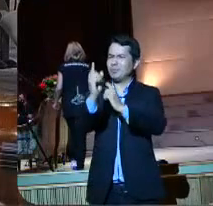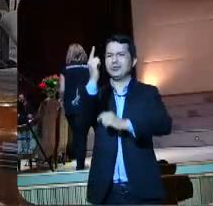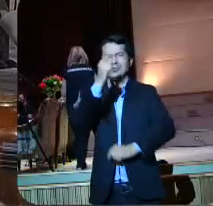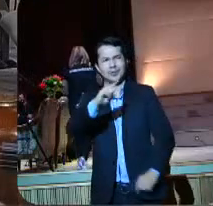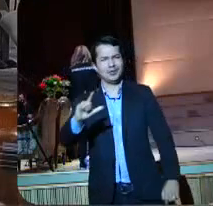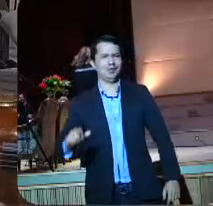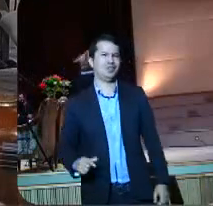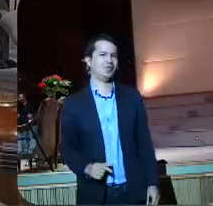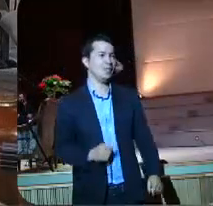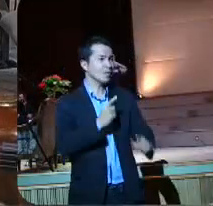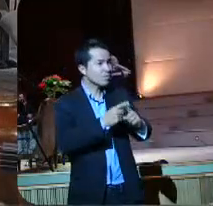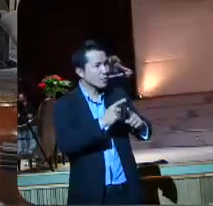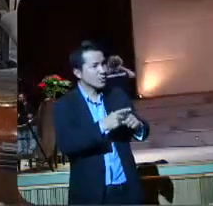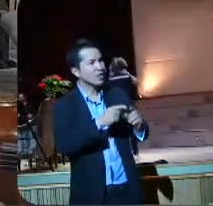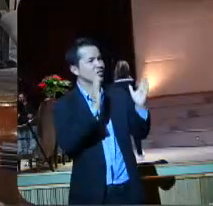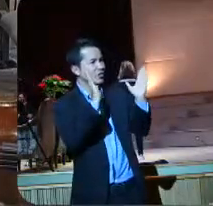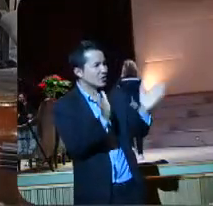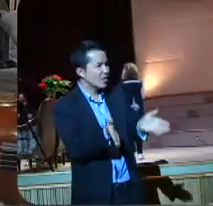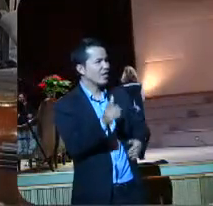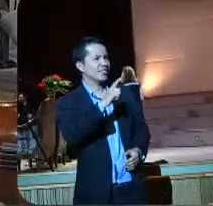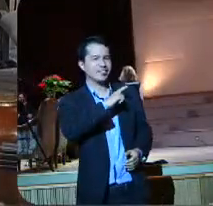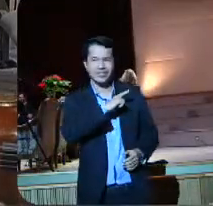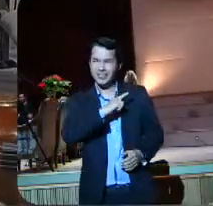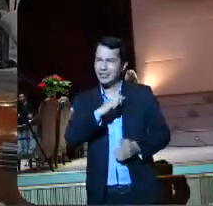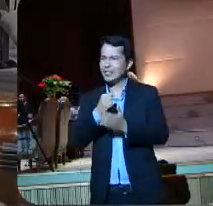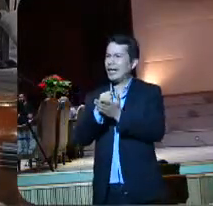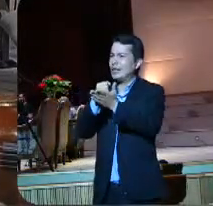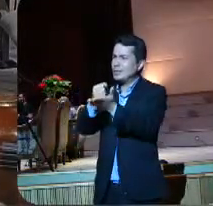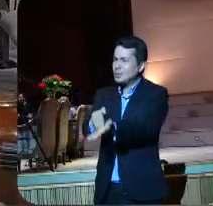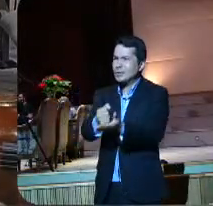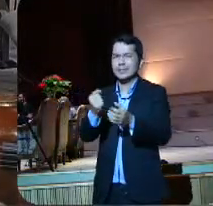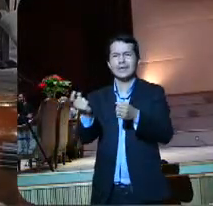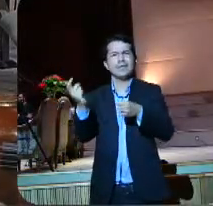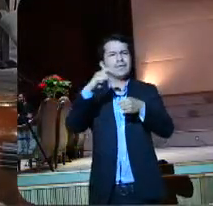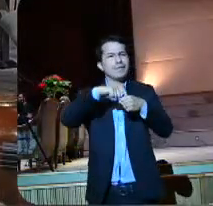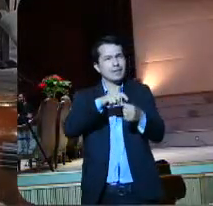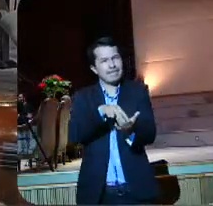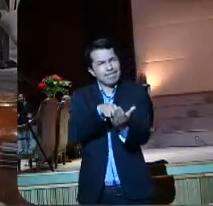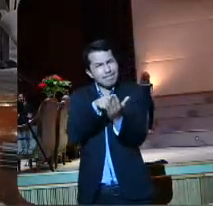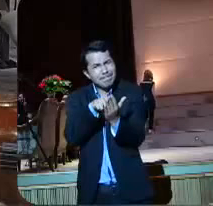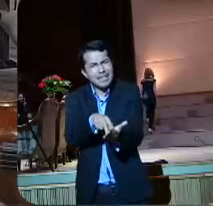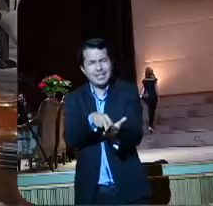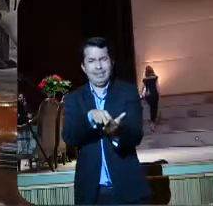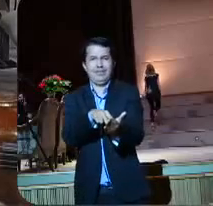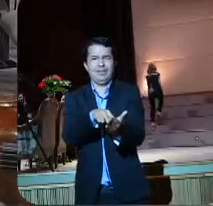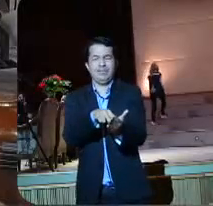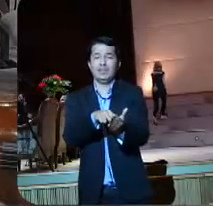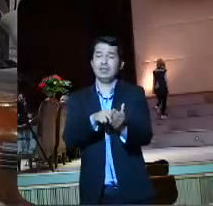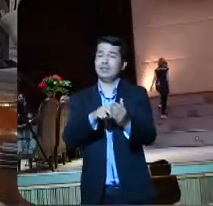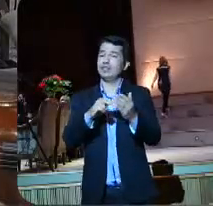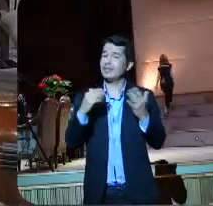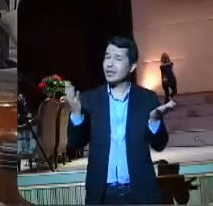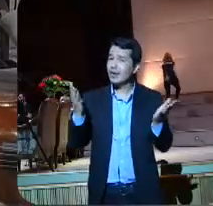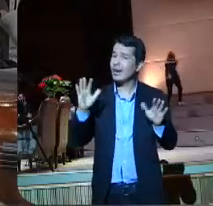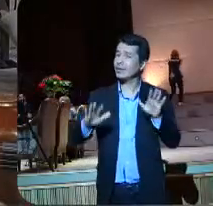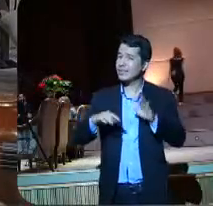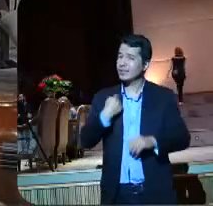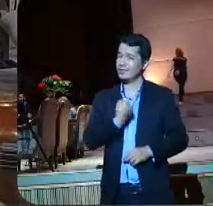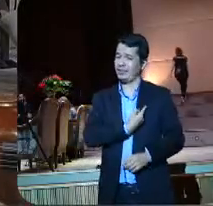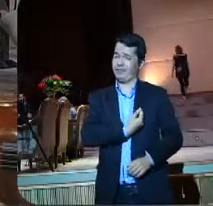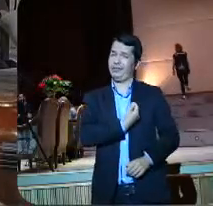restaurados, a sua visão, a sua fé e o seu ministério. Então, há momentos na nossa vida que nós